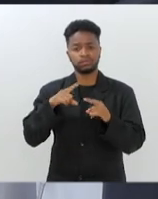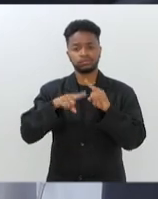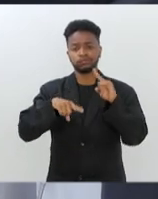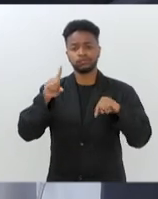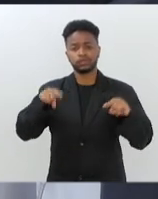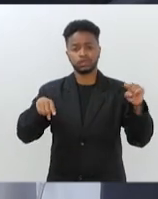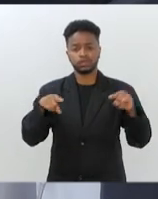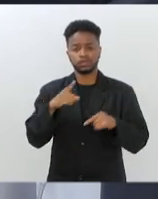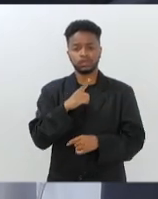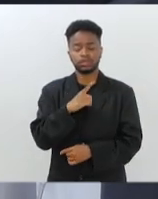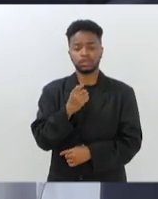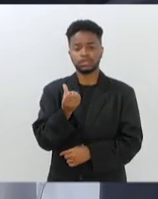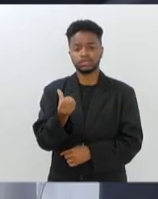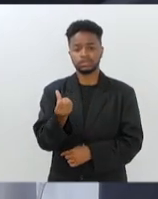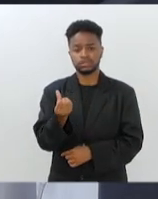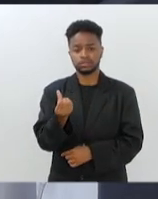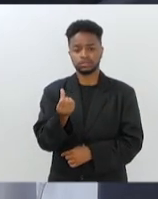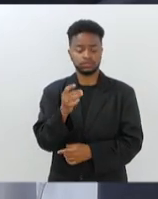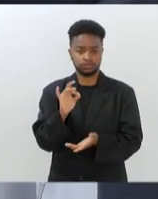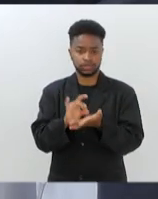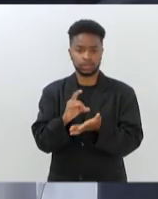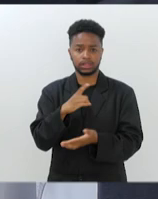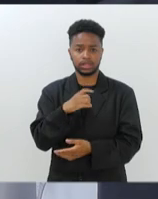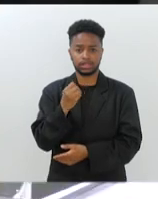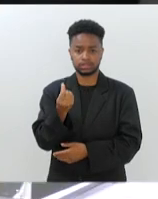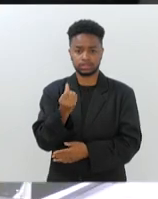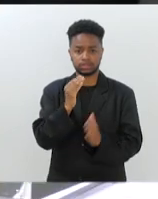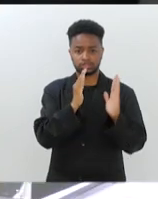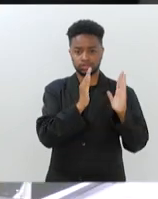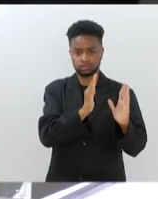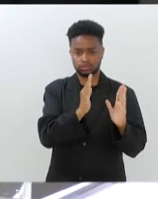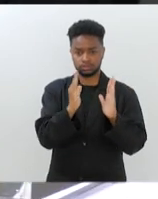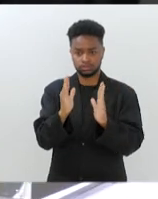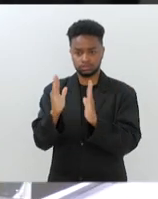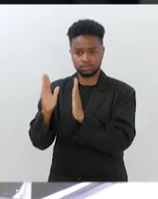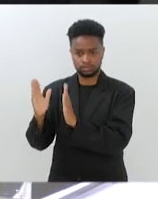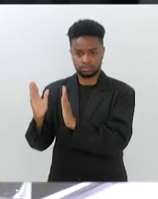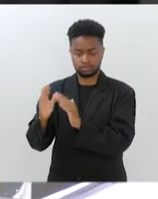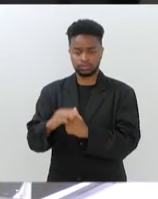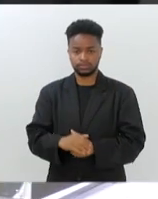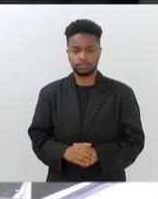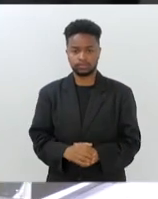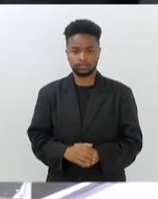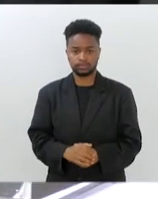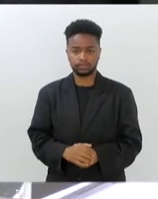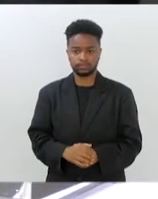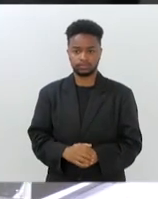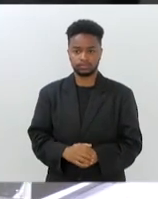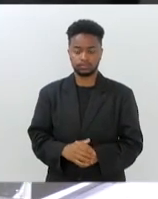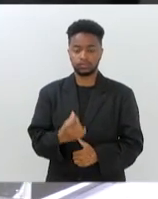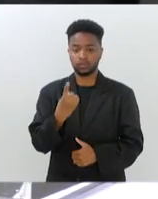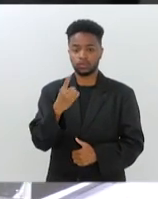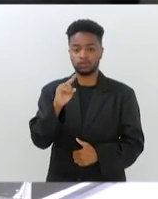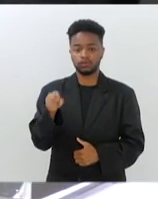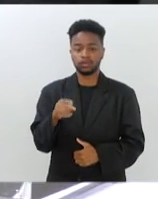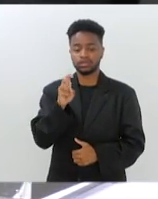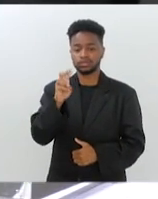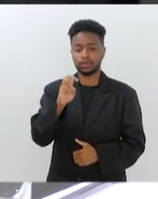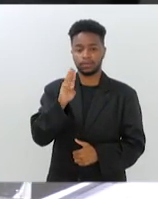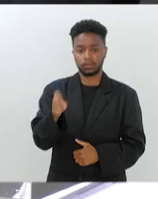São seis na verdade foram seis etapas 1 milhão são